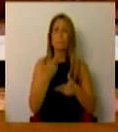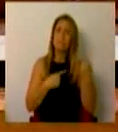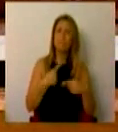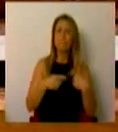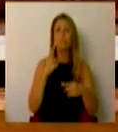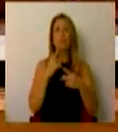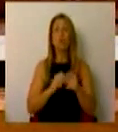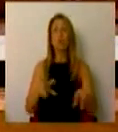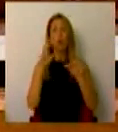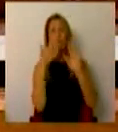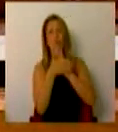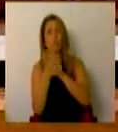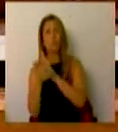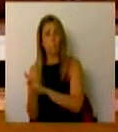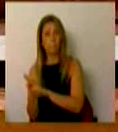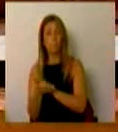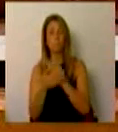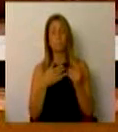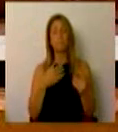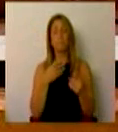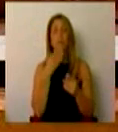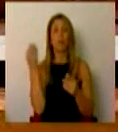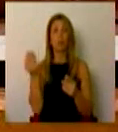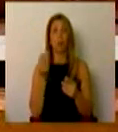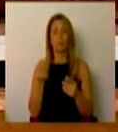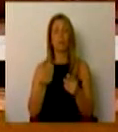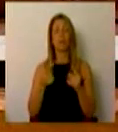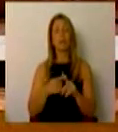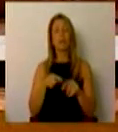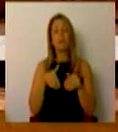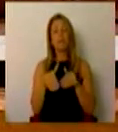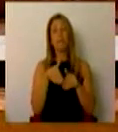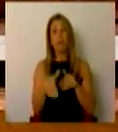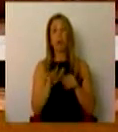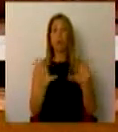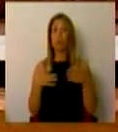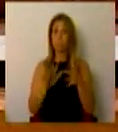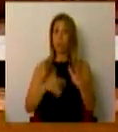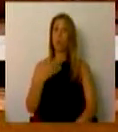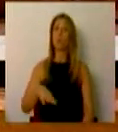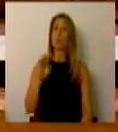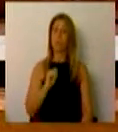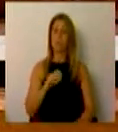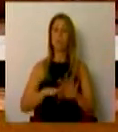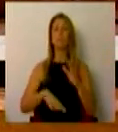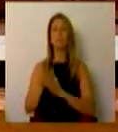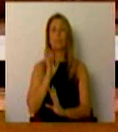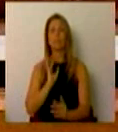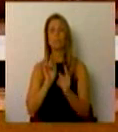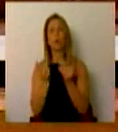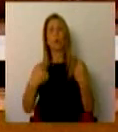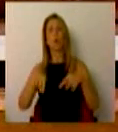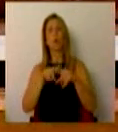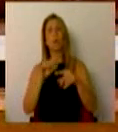já que o Grupo Parlamentar do Partido Socialista organizará proximamente uma audição sobre o envelhecimento do corpo